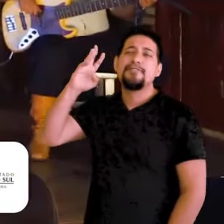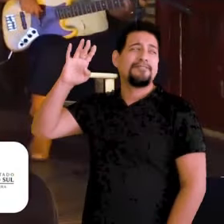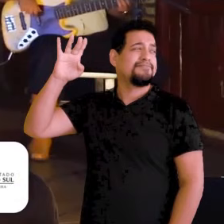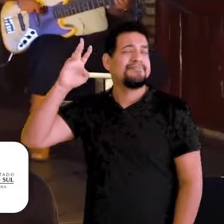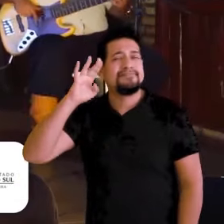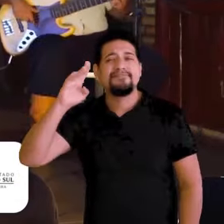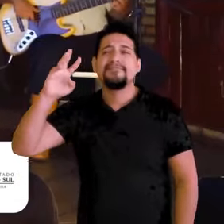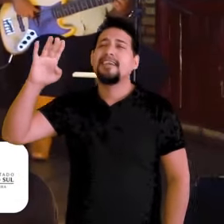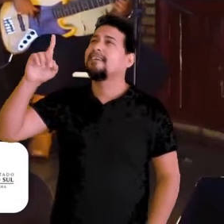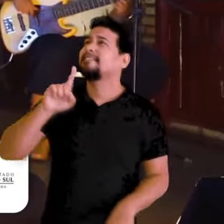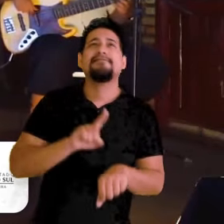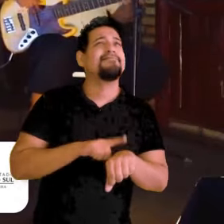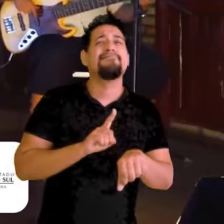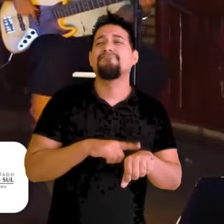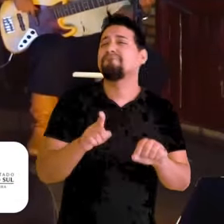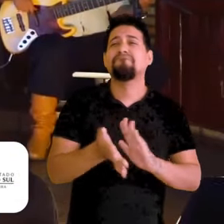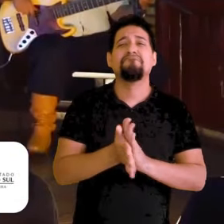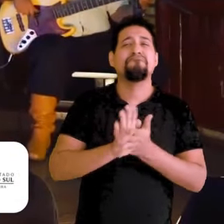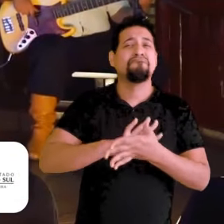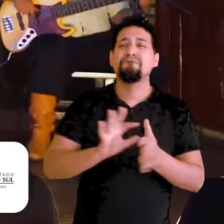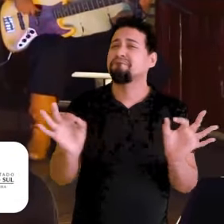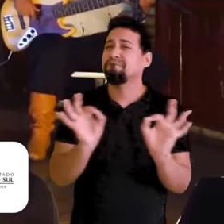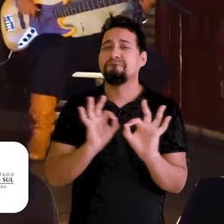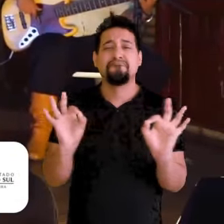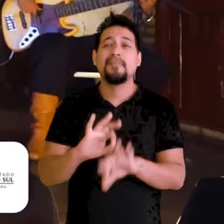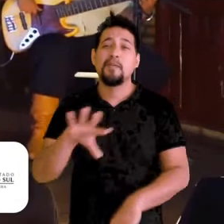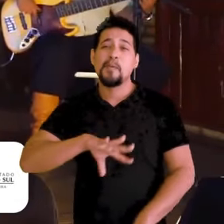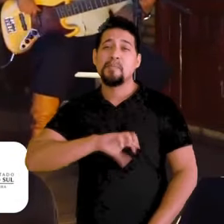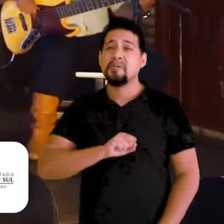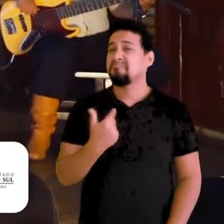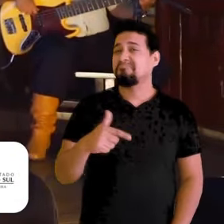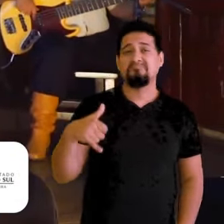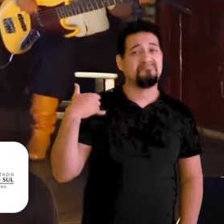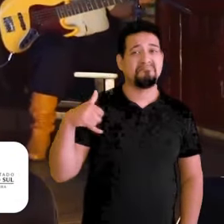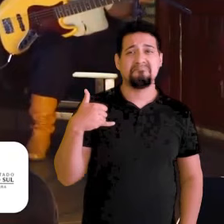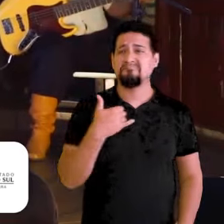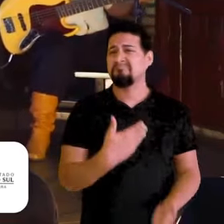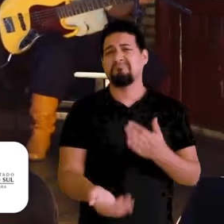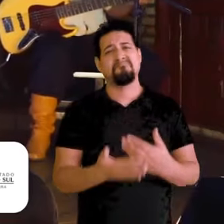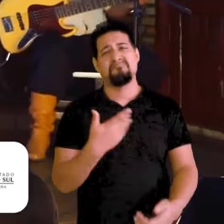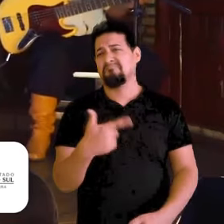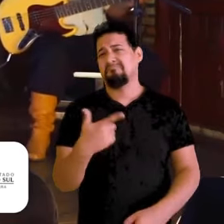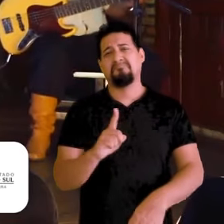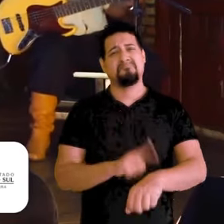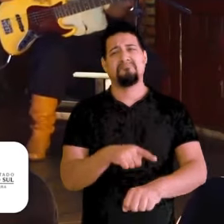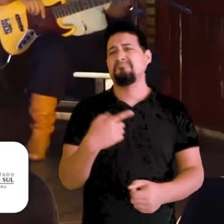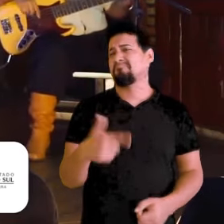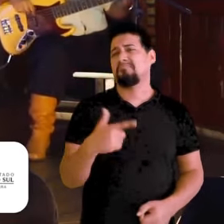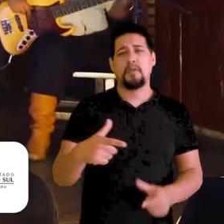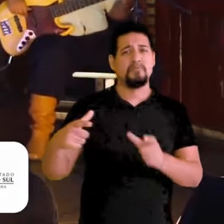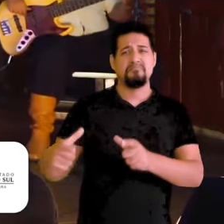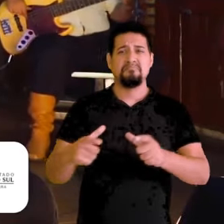Sonhos que o tempo não pôde apagar. O amor não tem idade, não tem hora